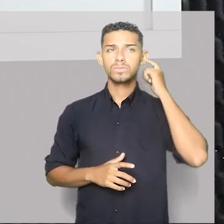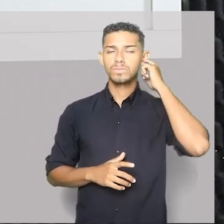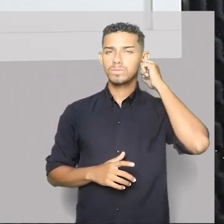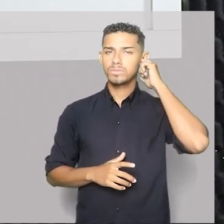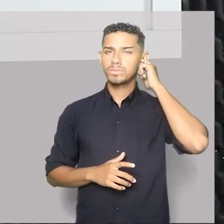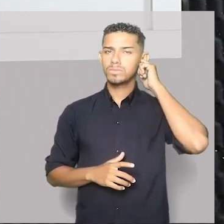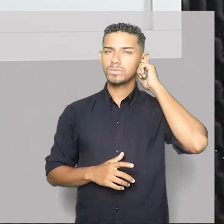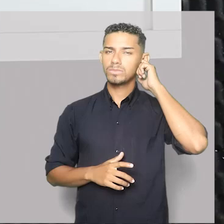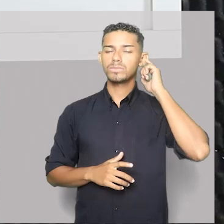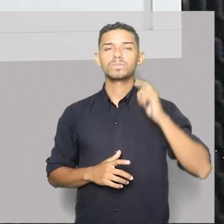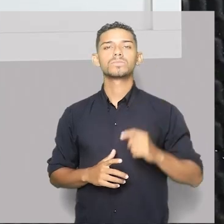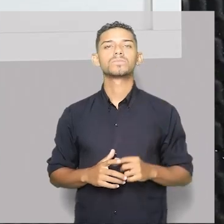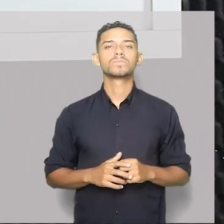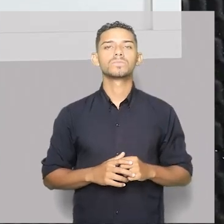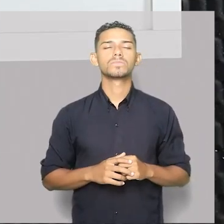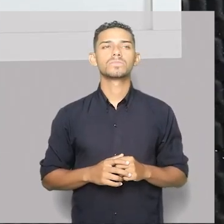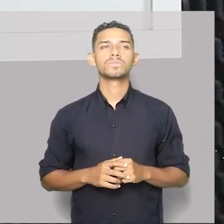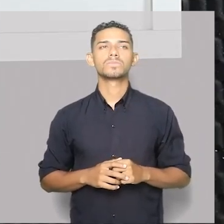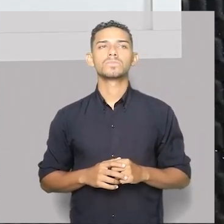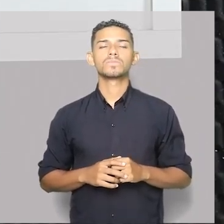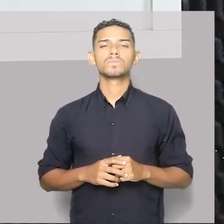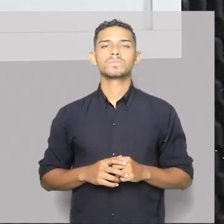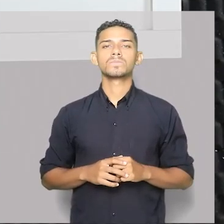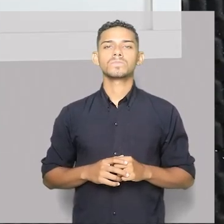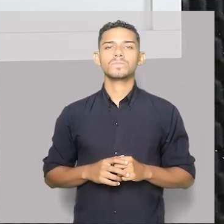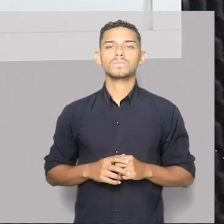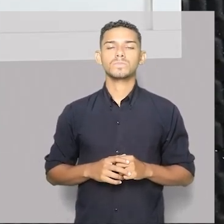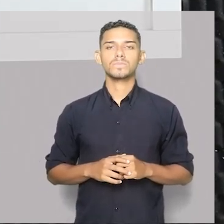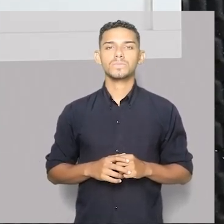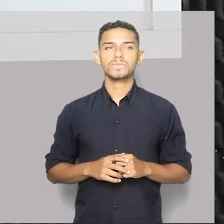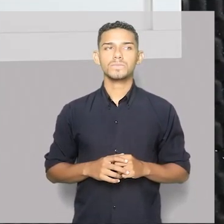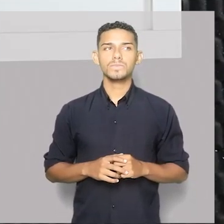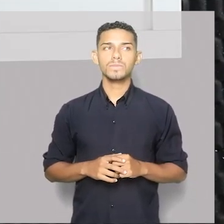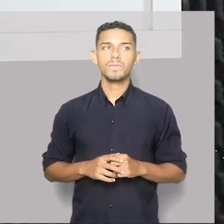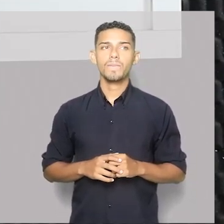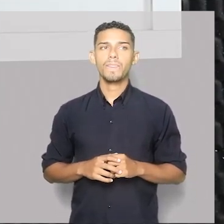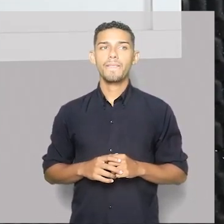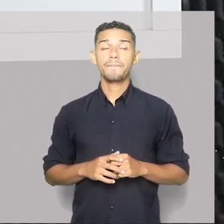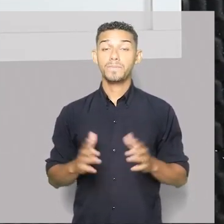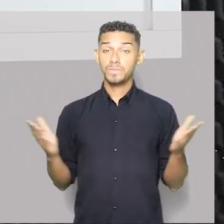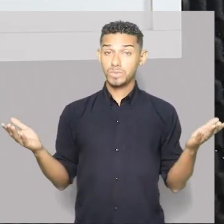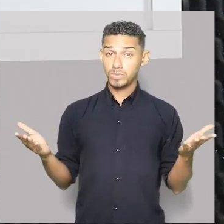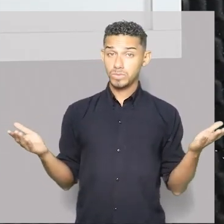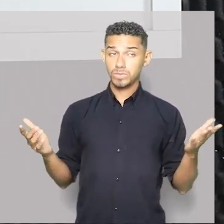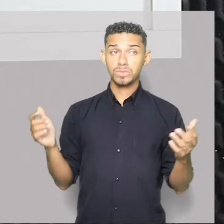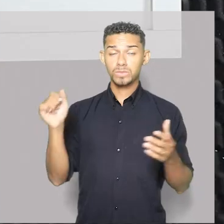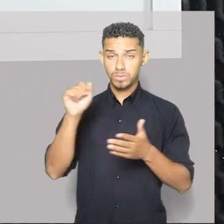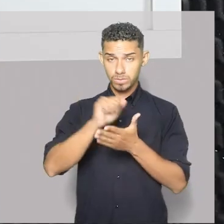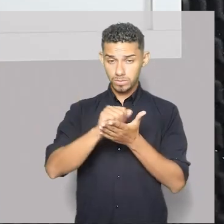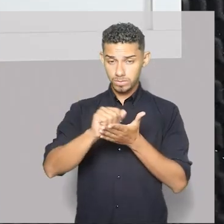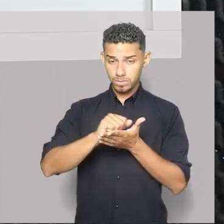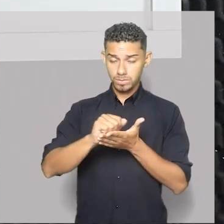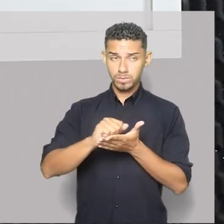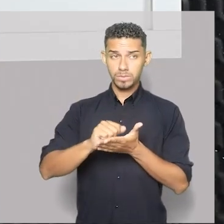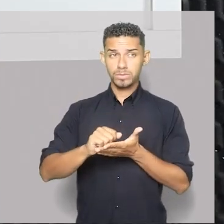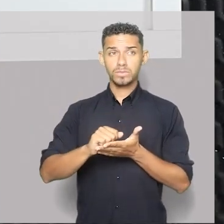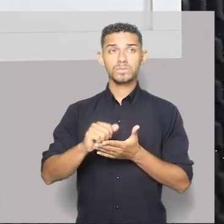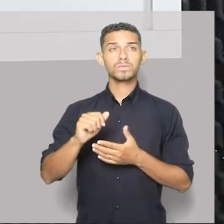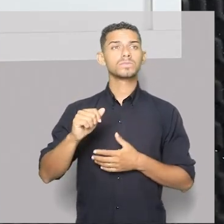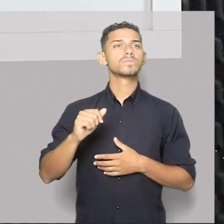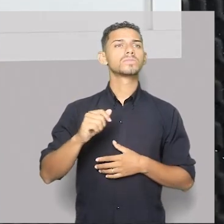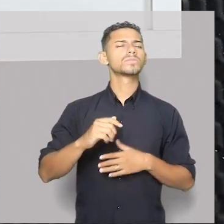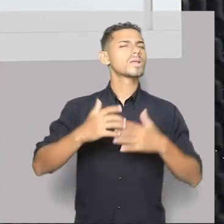grupo monofilético seria esse aqui, tá certo? Vou apagar, tá? Essa primeira parte, só para